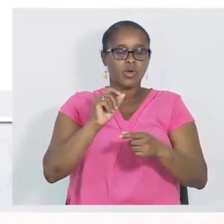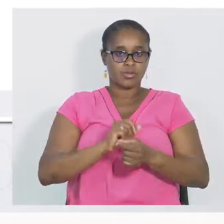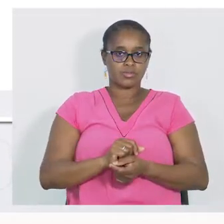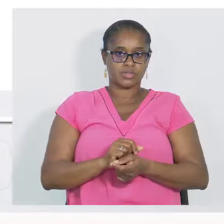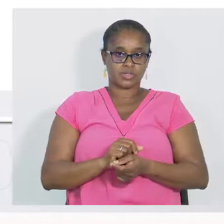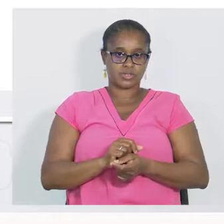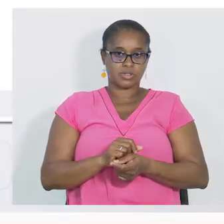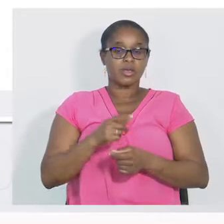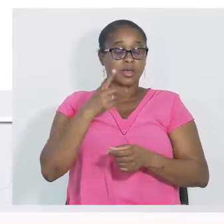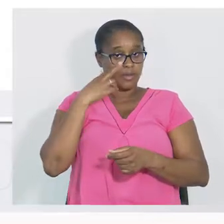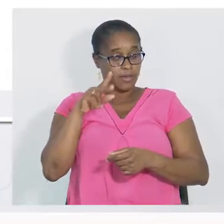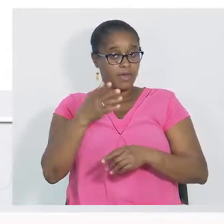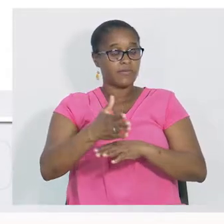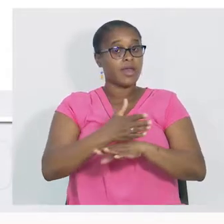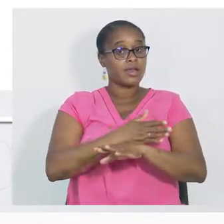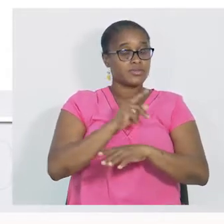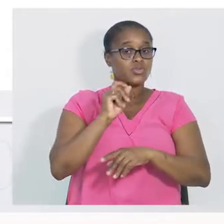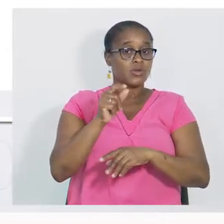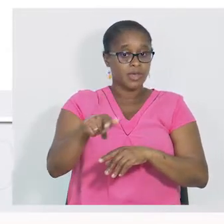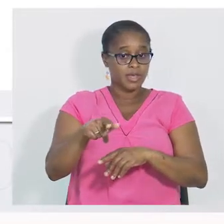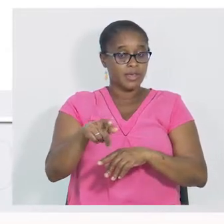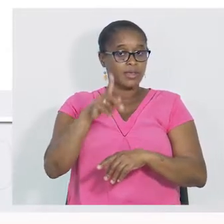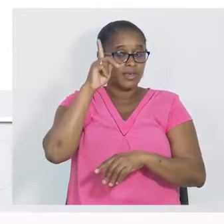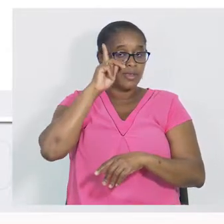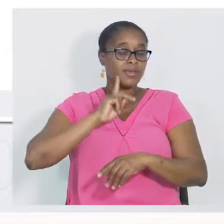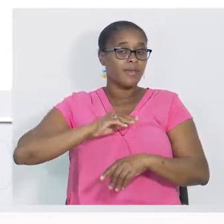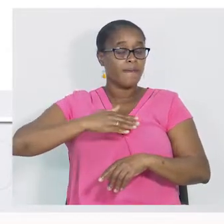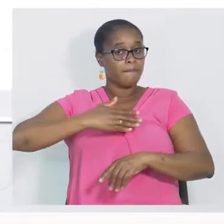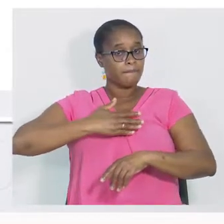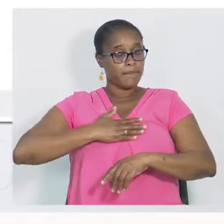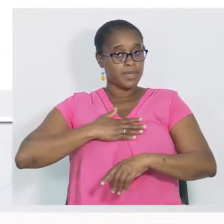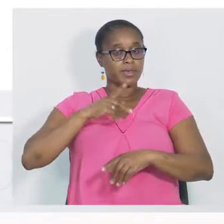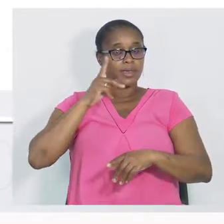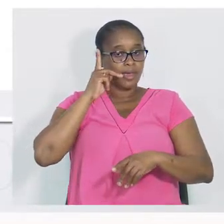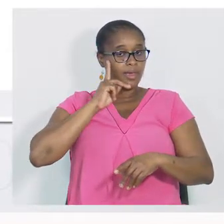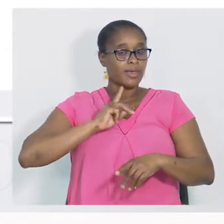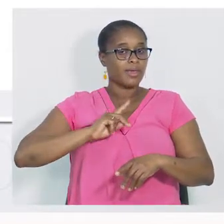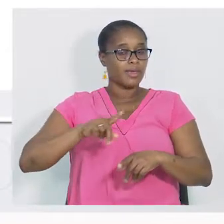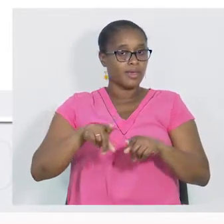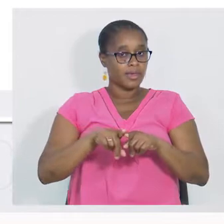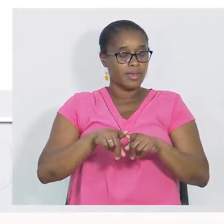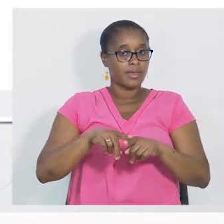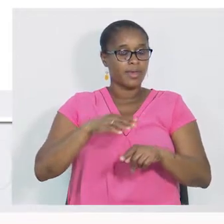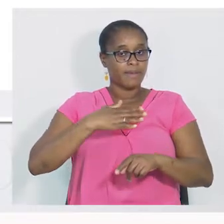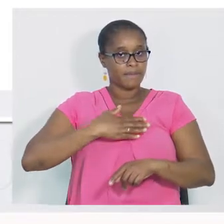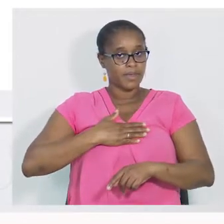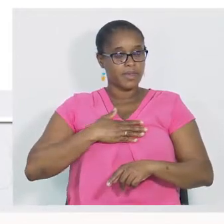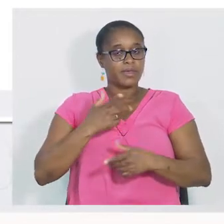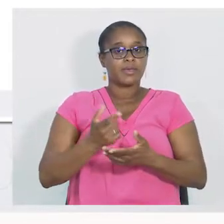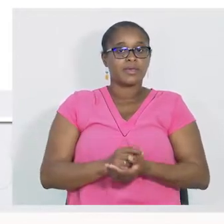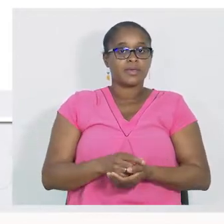um nome. Ou seja, vem sempre antes de um nome. Um determinante, por exemplo,